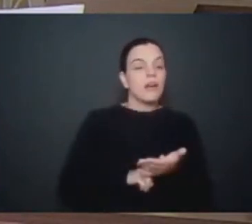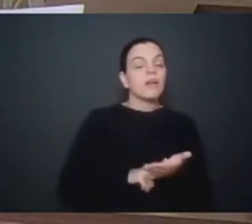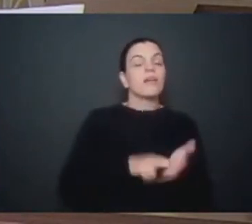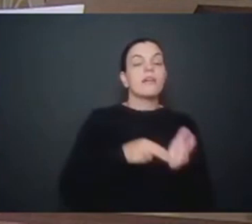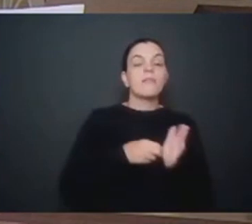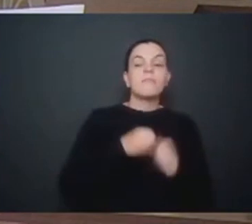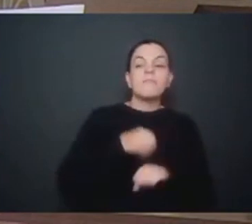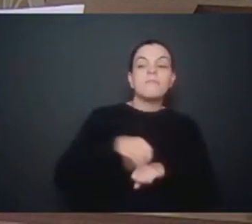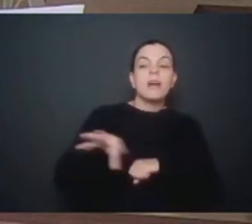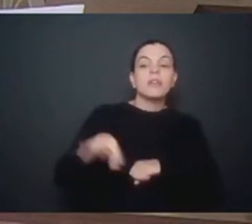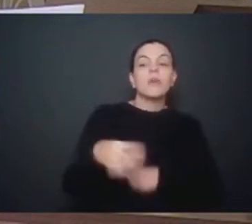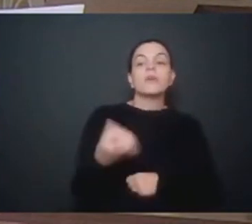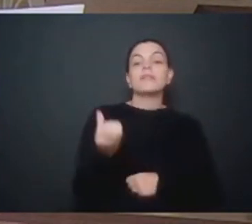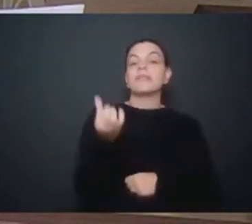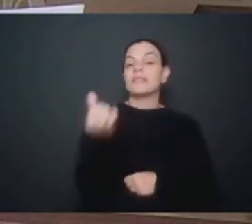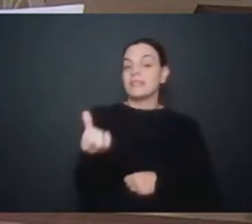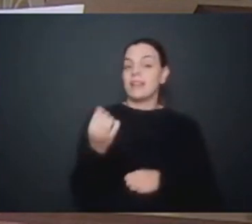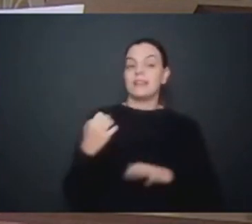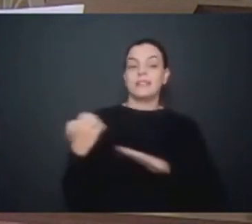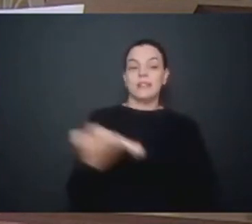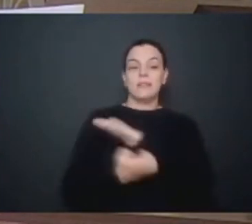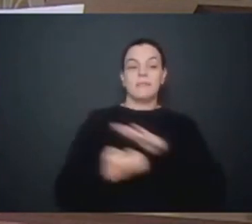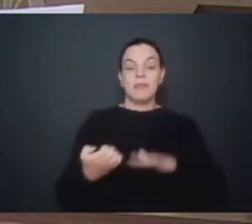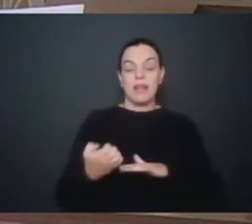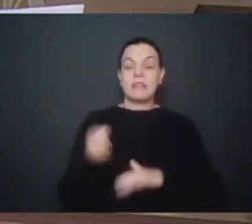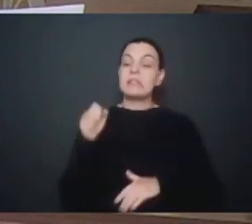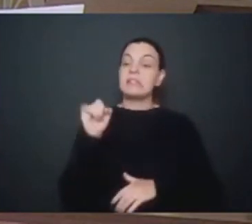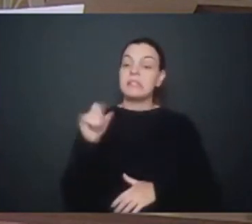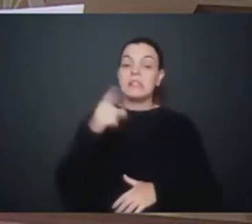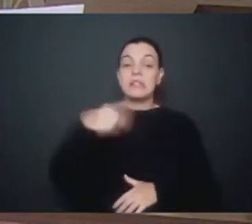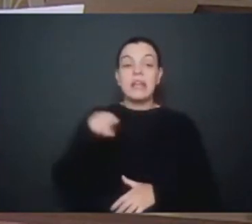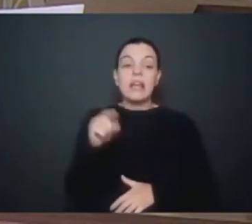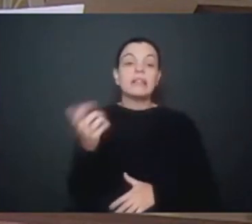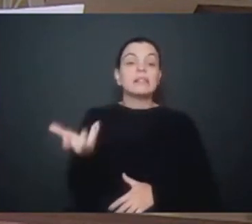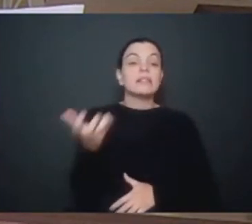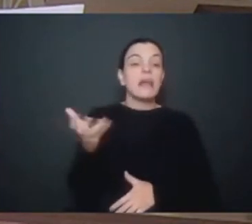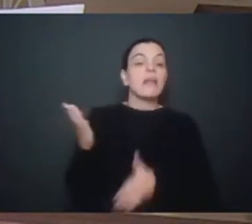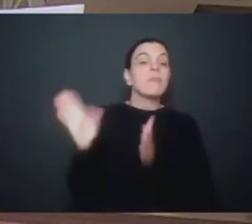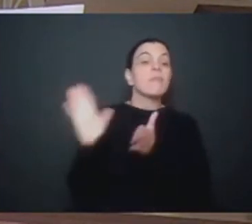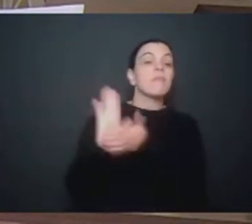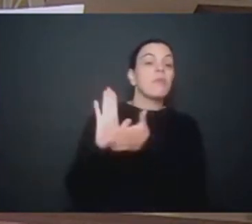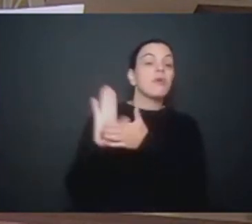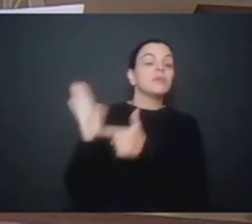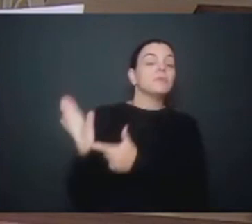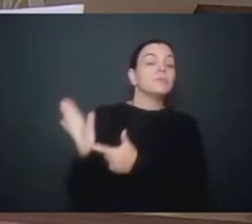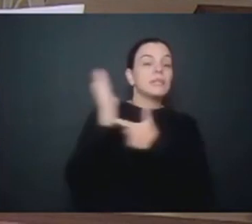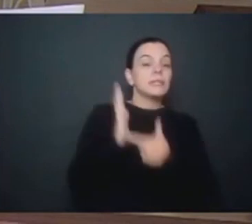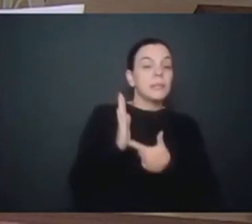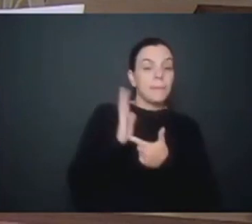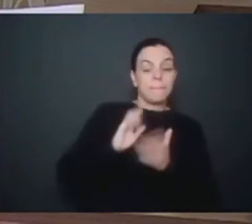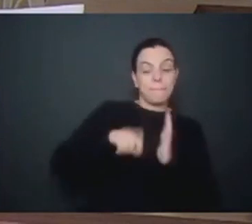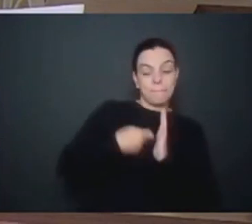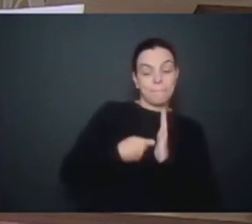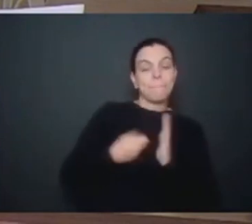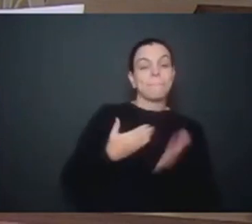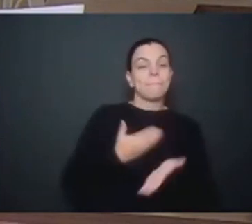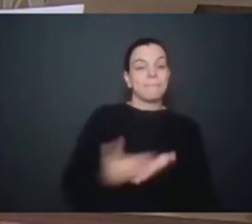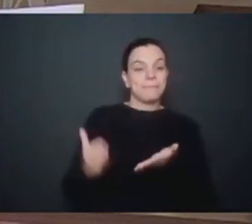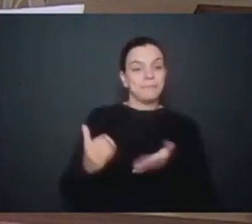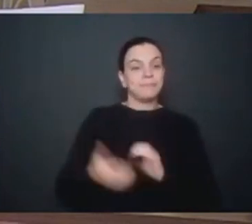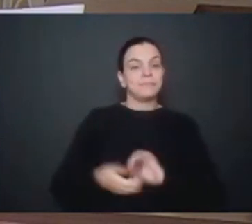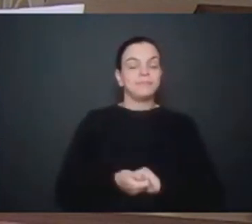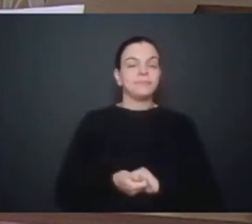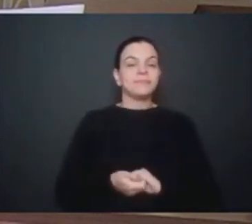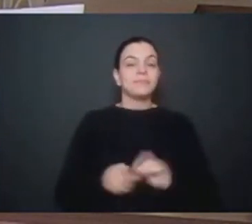para demonstração de interesse e apresentação de proposta. Após prazo decorrido, não tivemos demonstração de interesse de